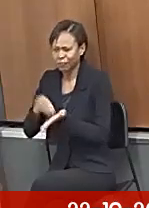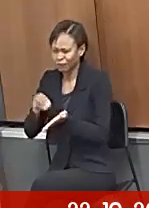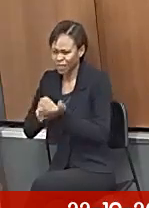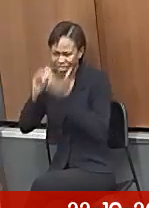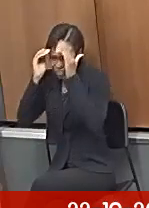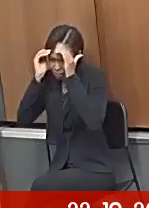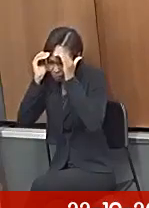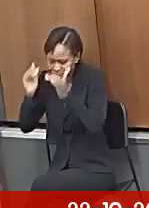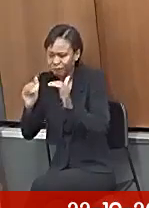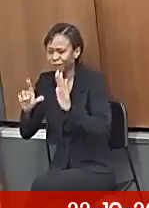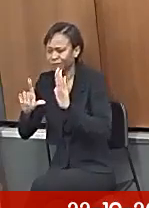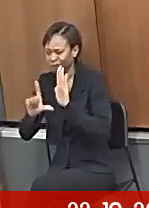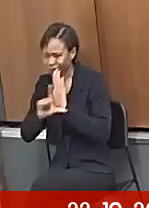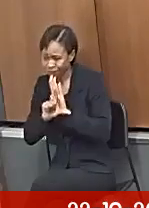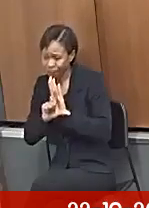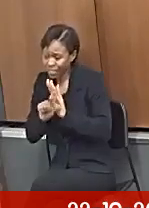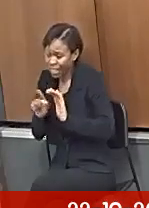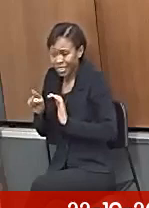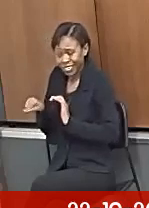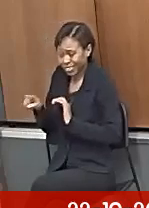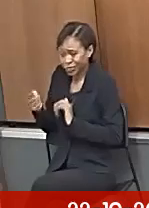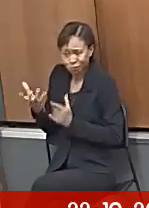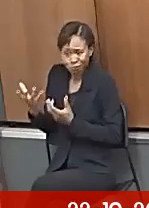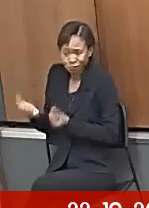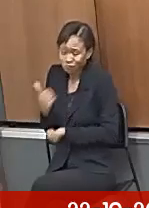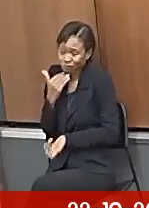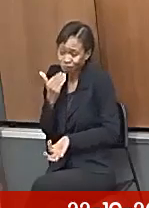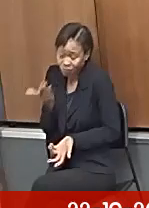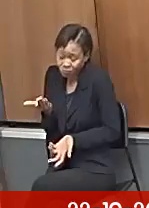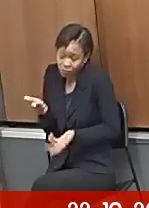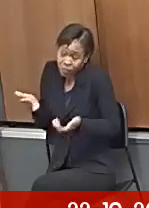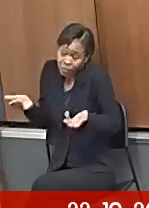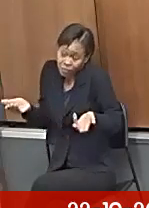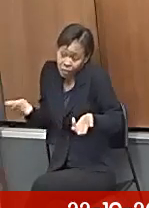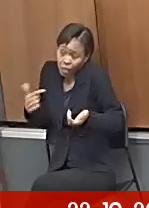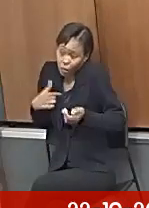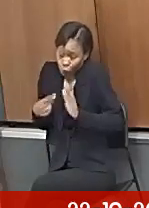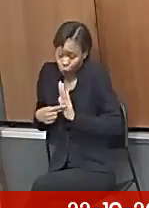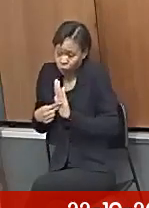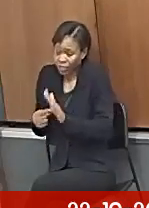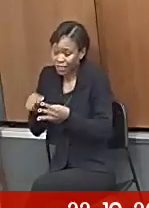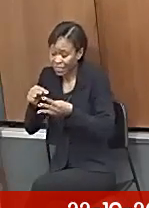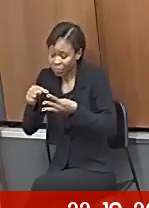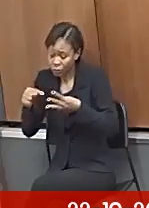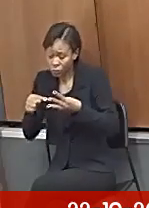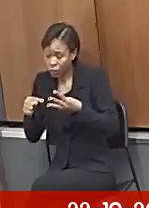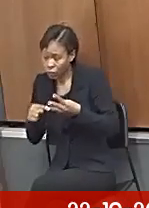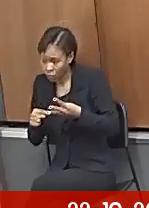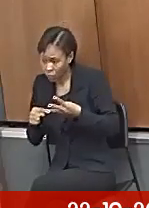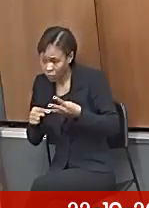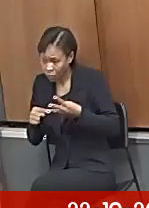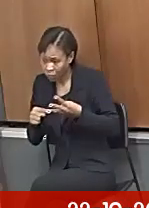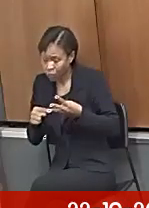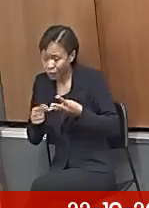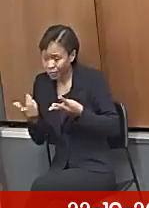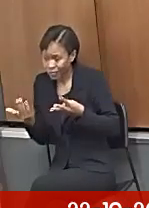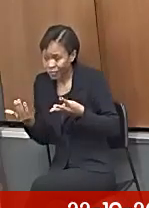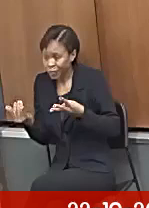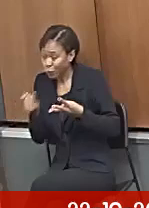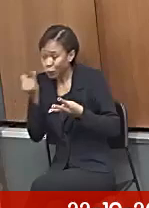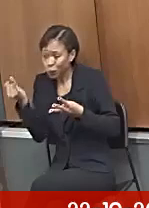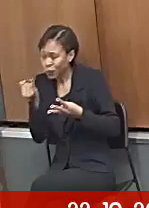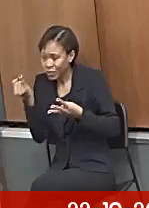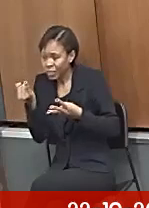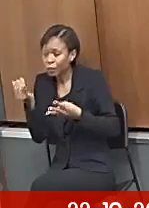sido bastante para convencê-los. Então, eu gostaria de apresentar 3 razões finais para promover a inclusão nas escolas